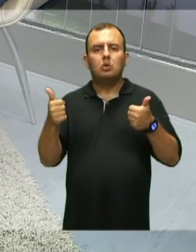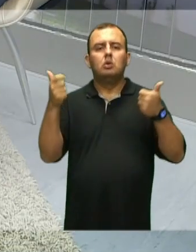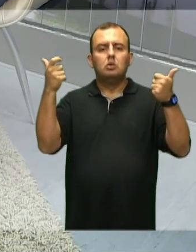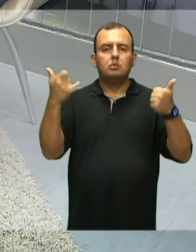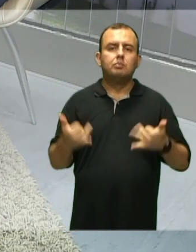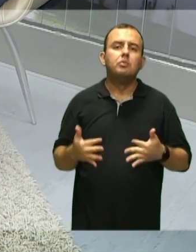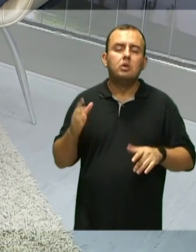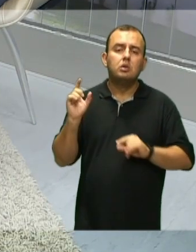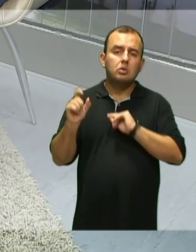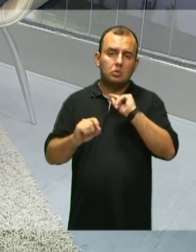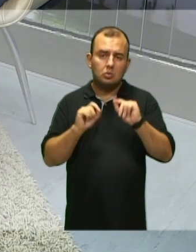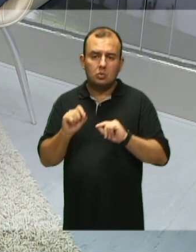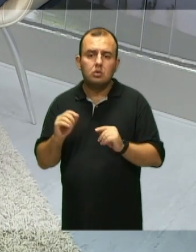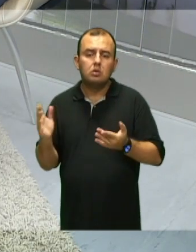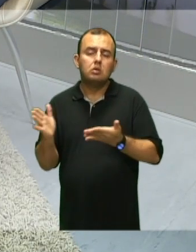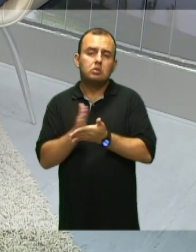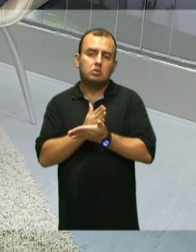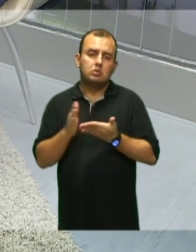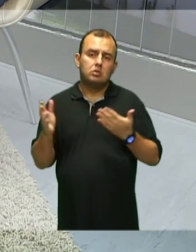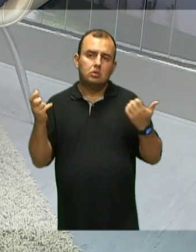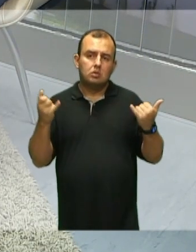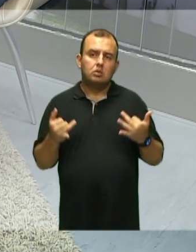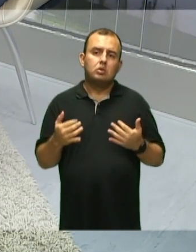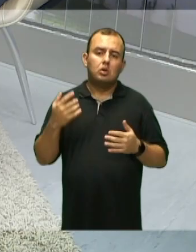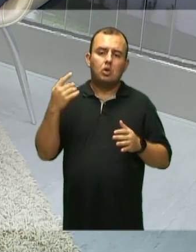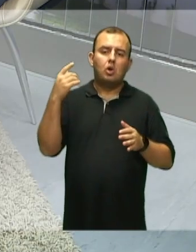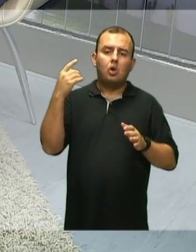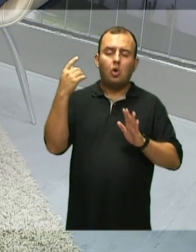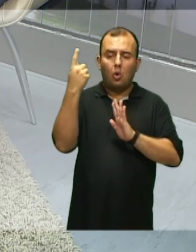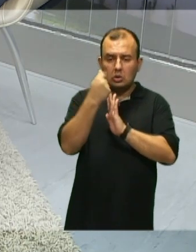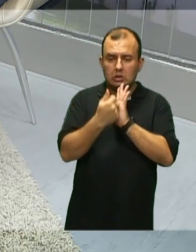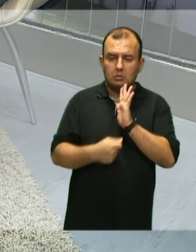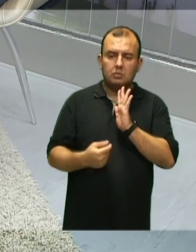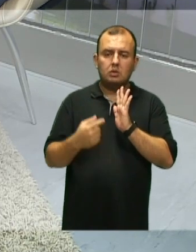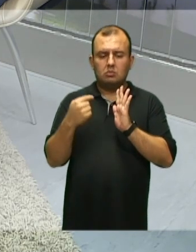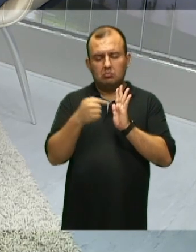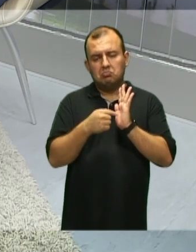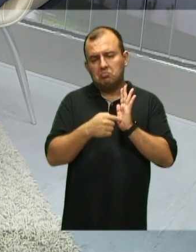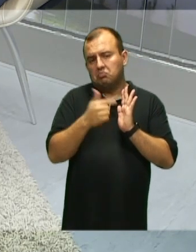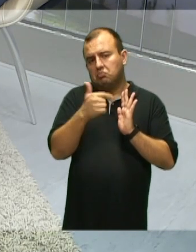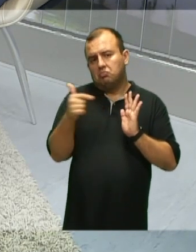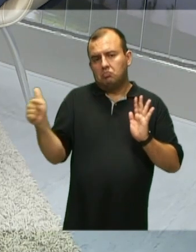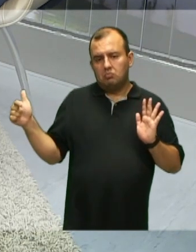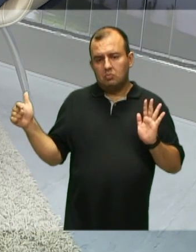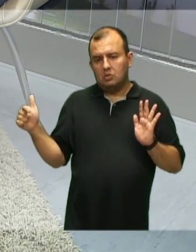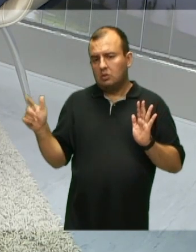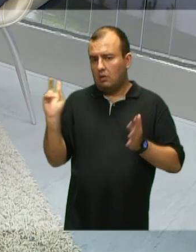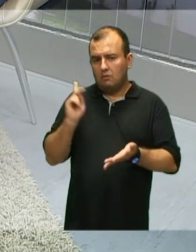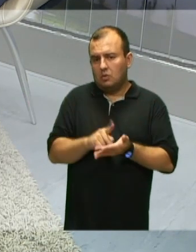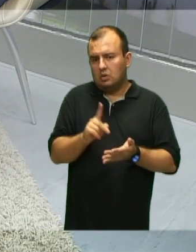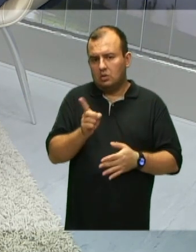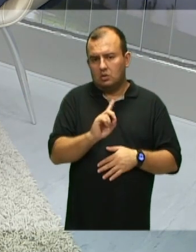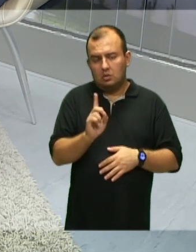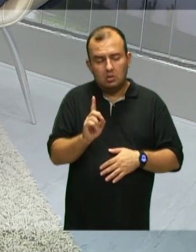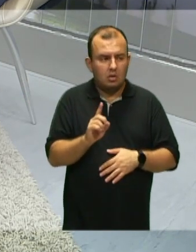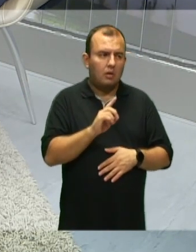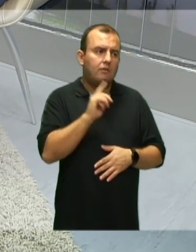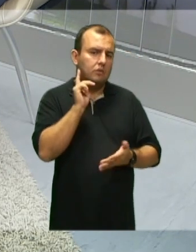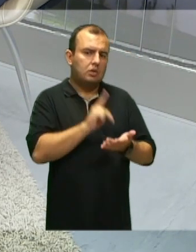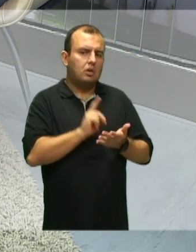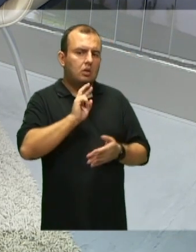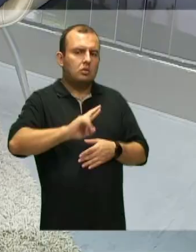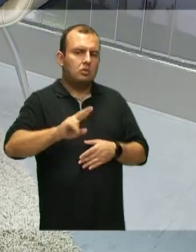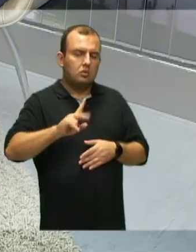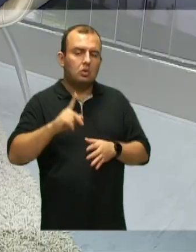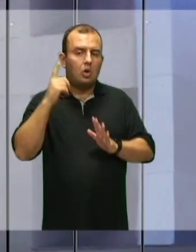que a gente escuta às vezes de não há orçamento para chamar agora ela não é de toda verdadeira não ela não é verdadeira porque o